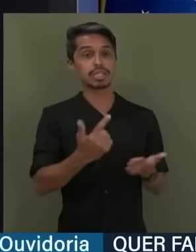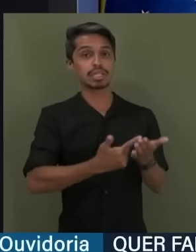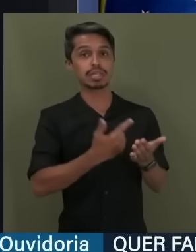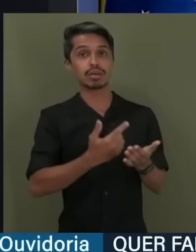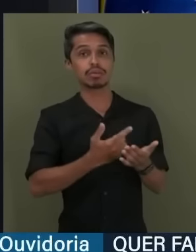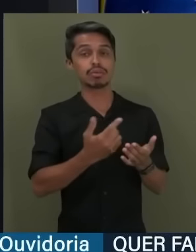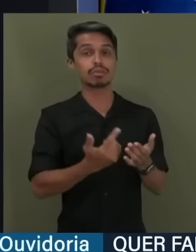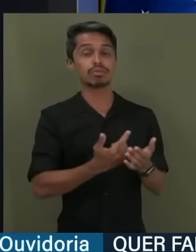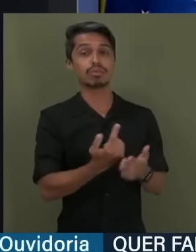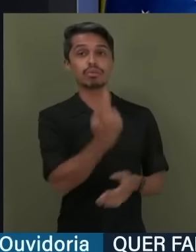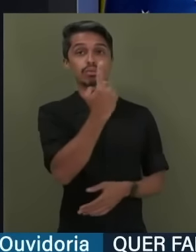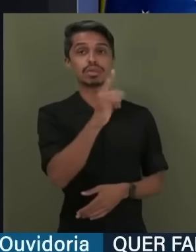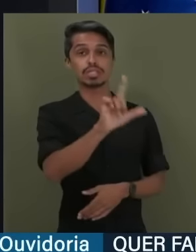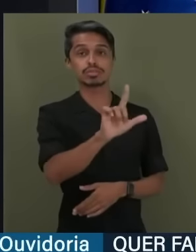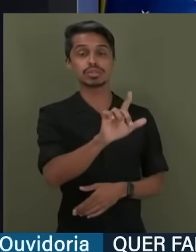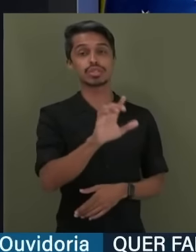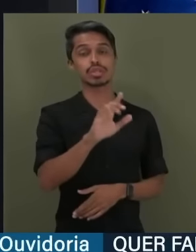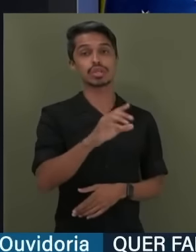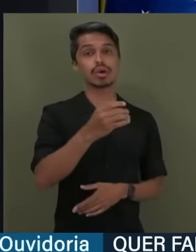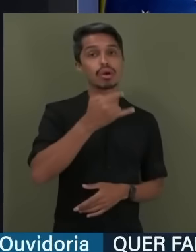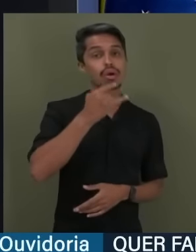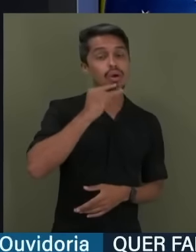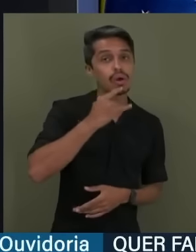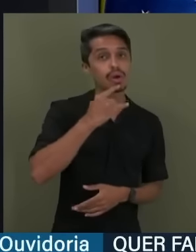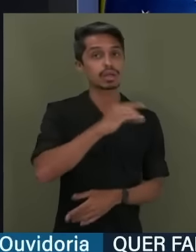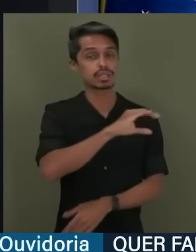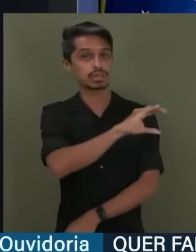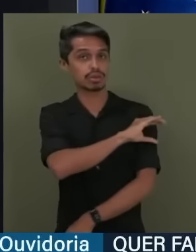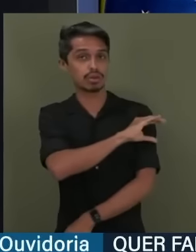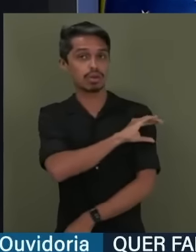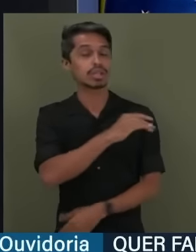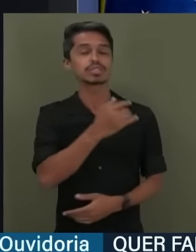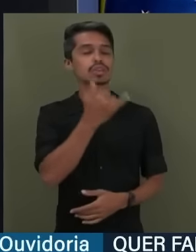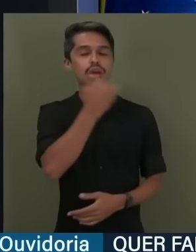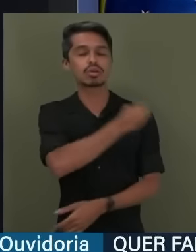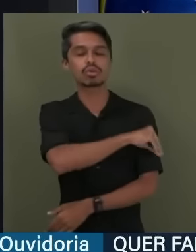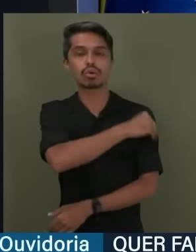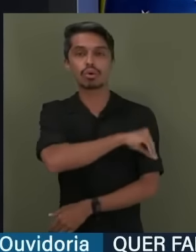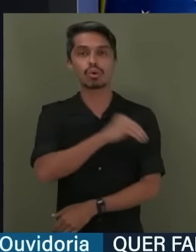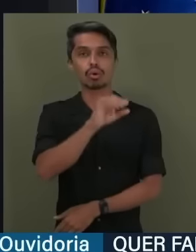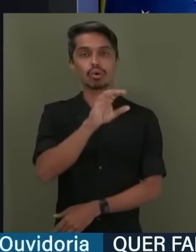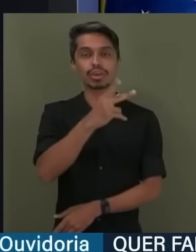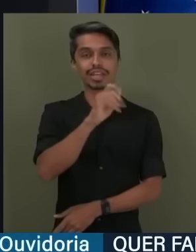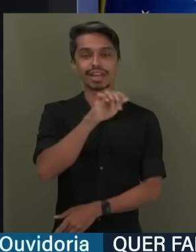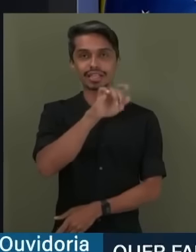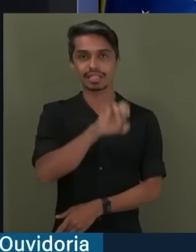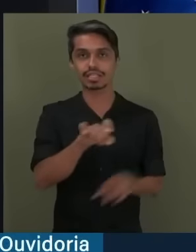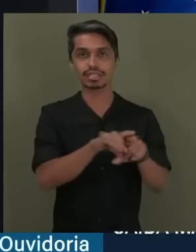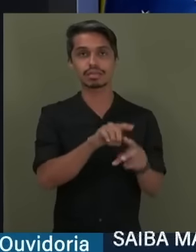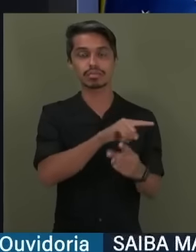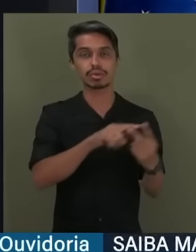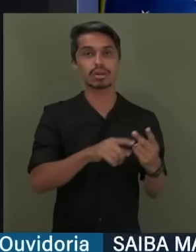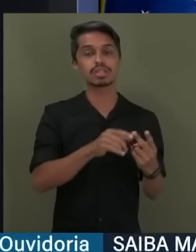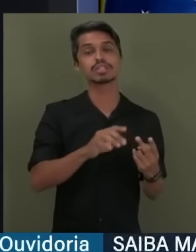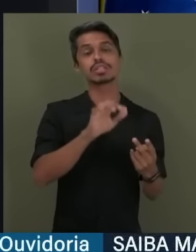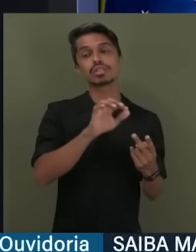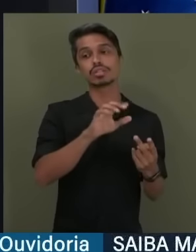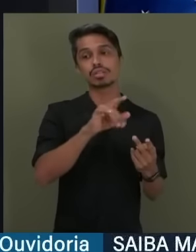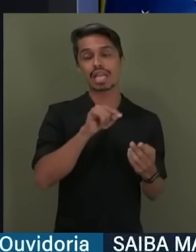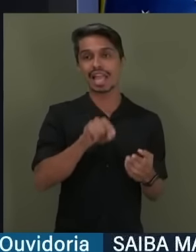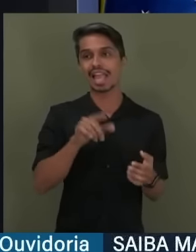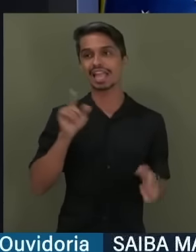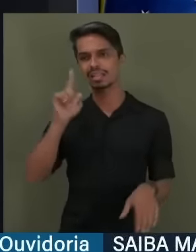conhaque e duas garrafas de vodka. Em 2021, o Tribunal de